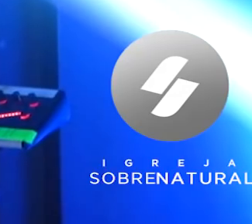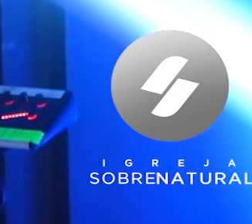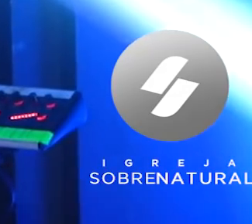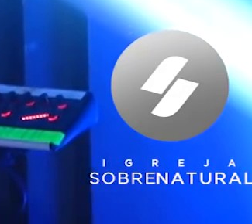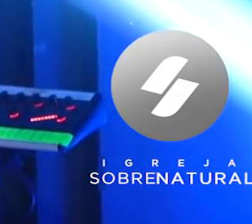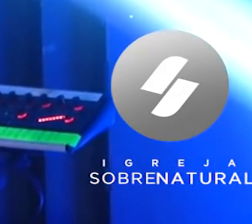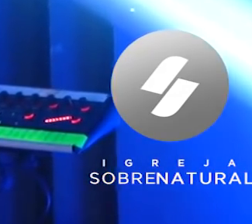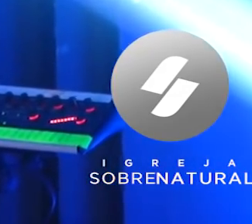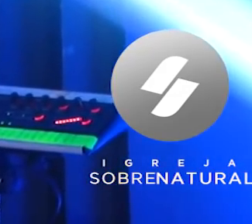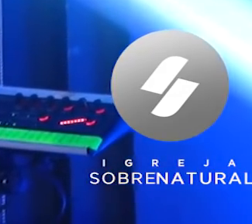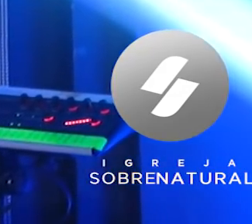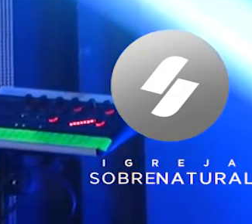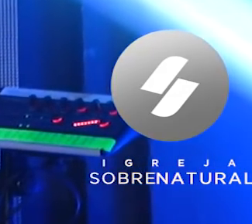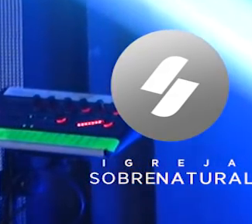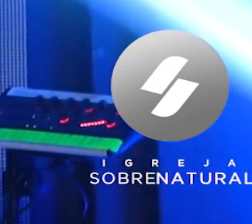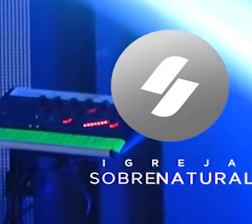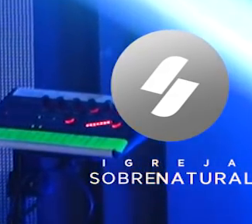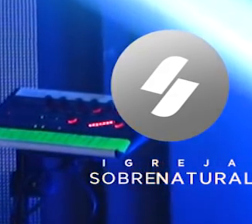aí